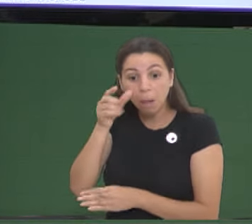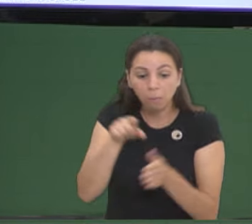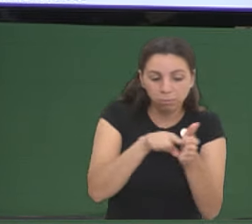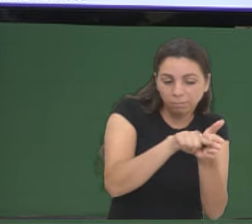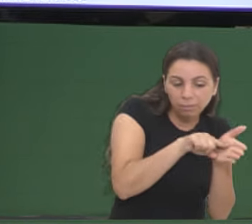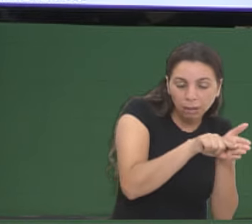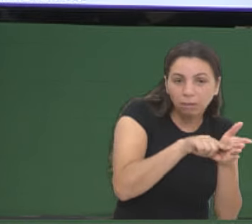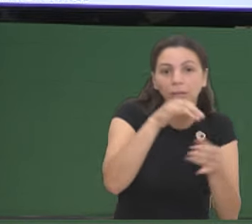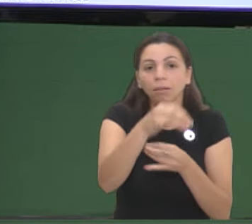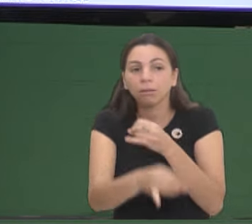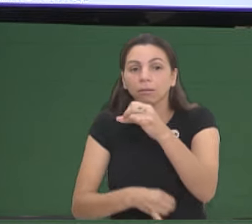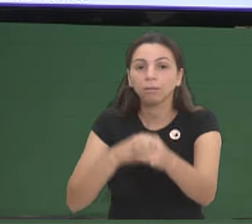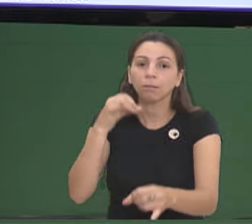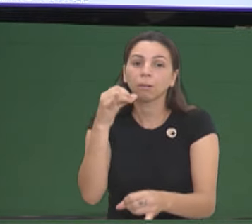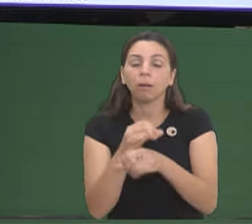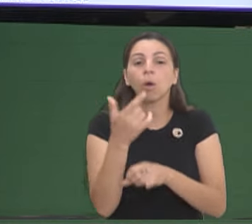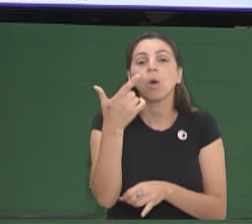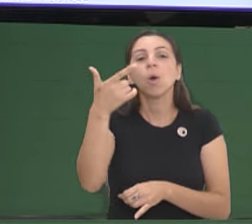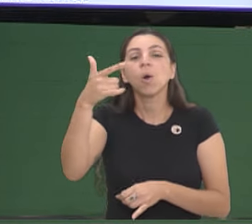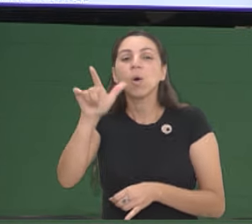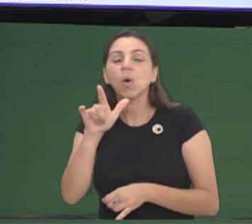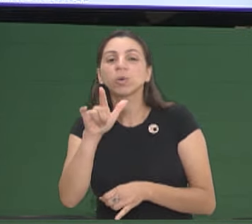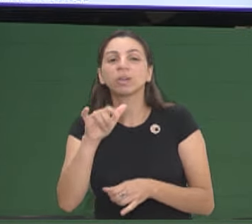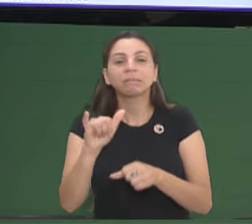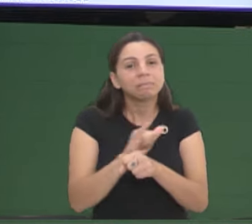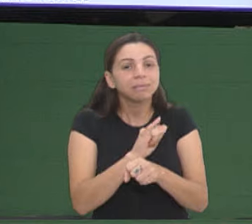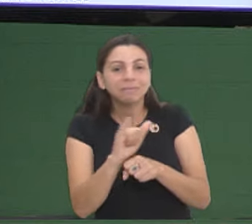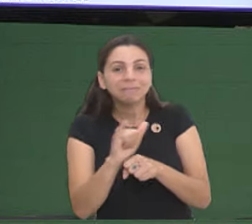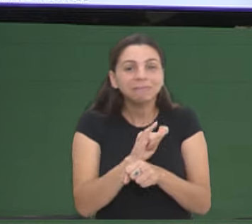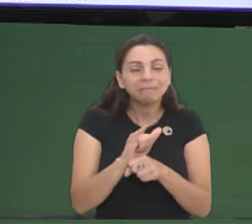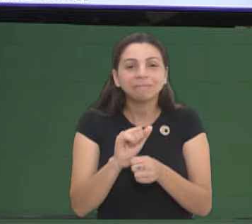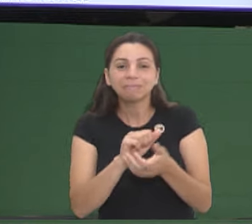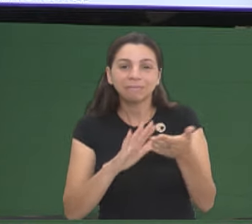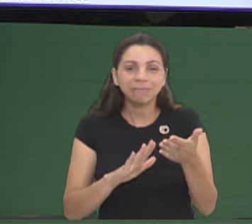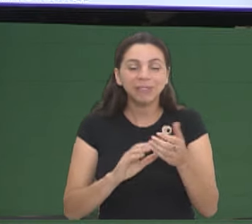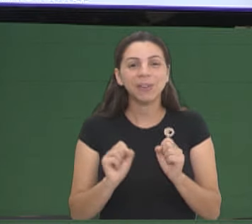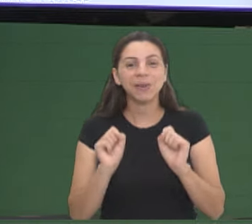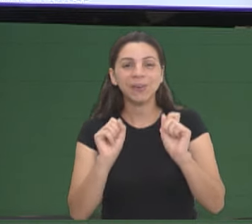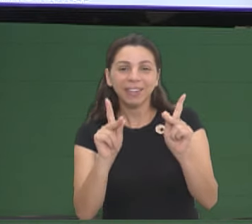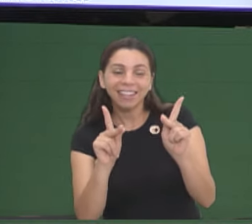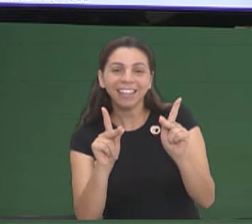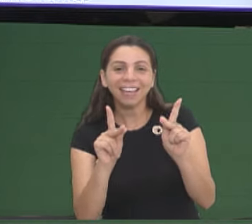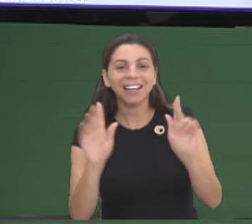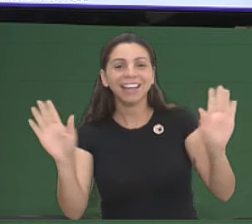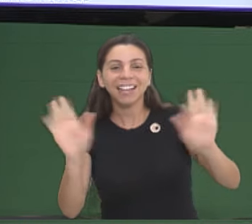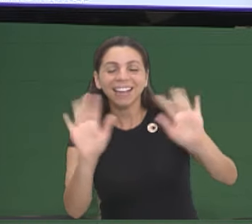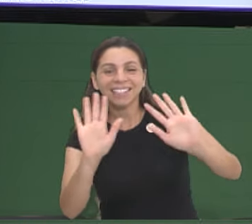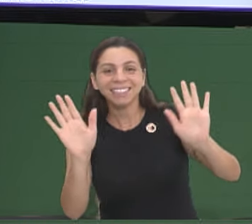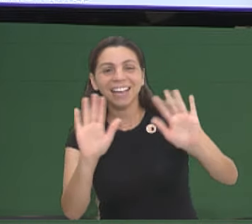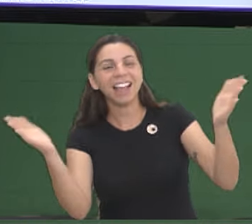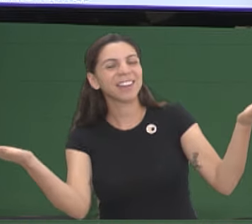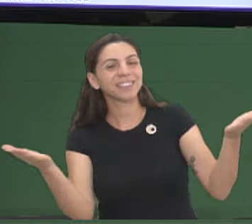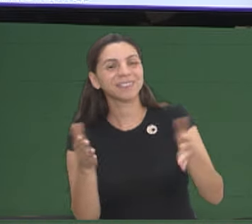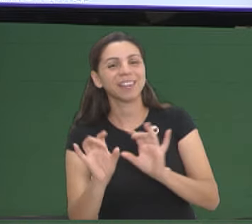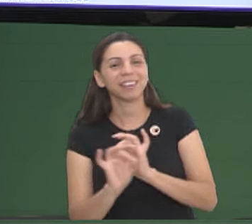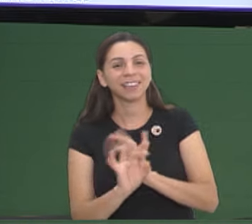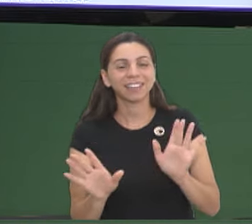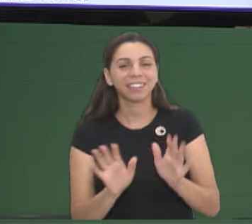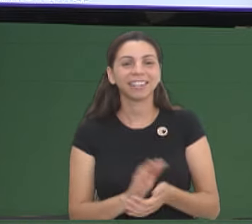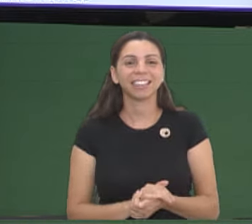pesquisando na internet, vendo outras possibilidades. Então, valeu, galera! Por hoje é só